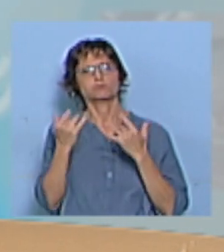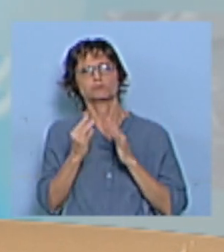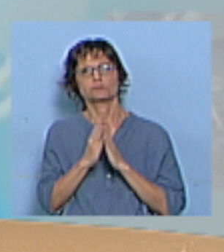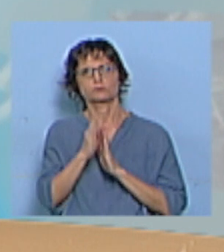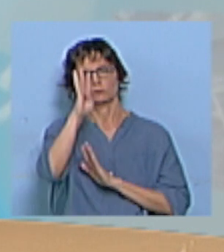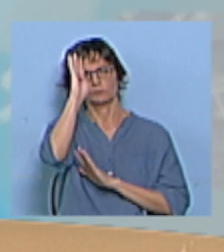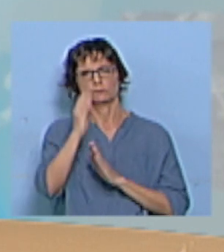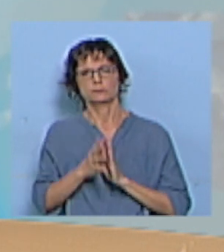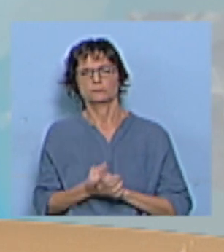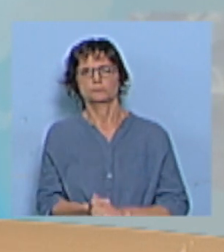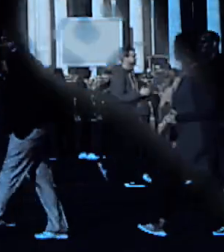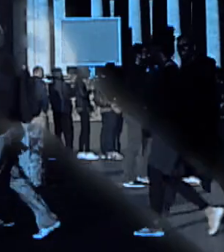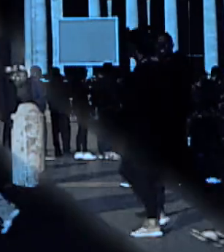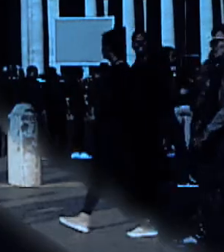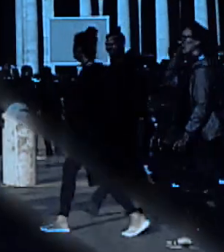Papa Francisco.